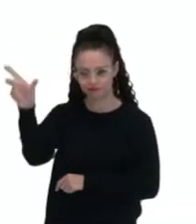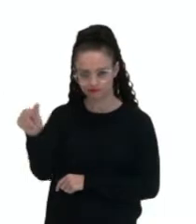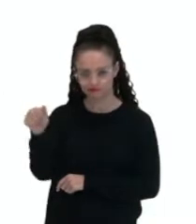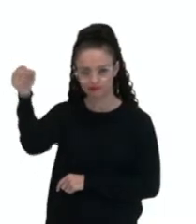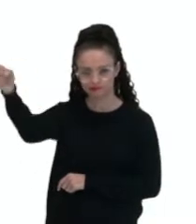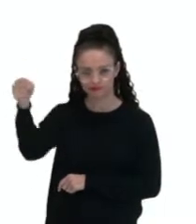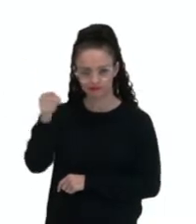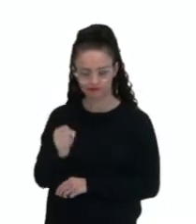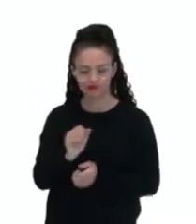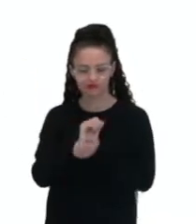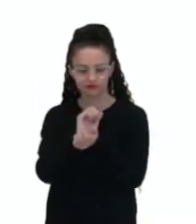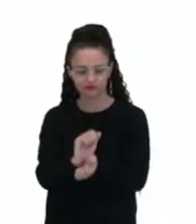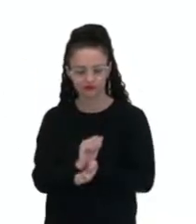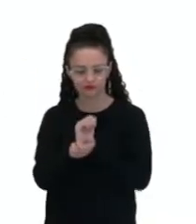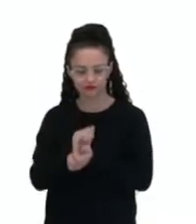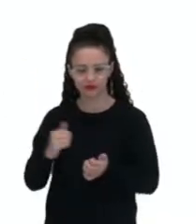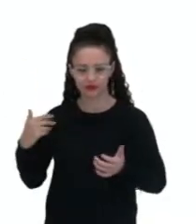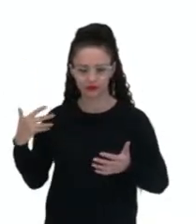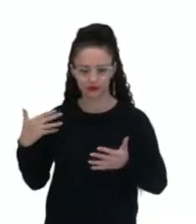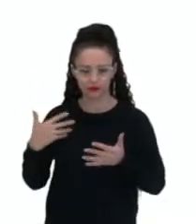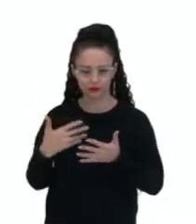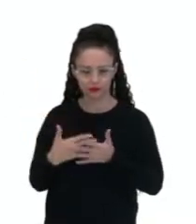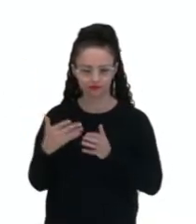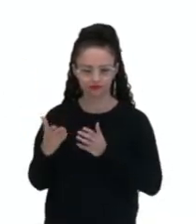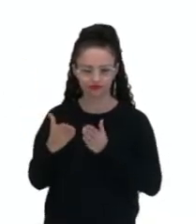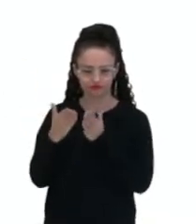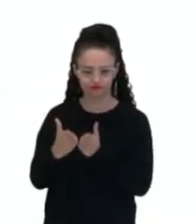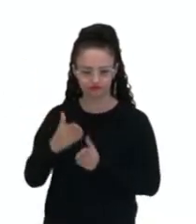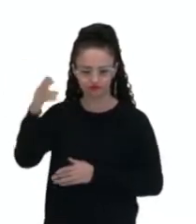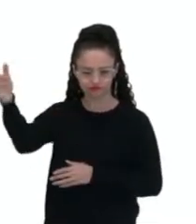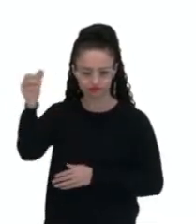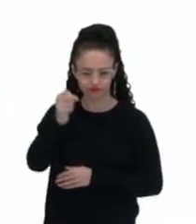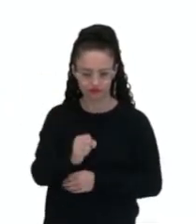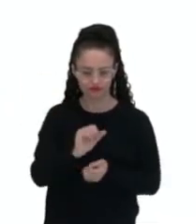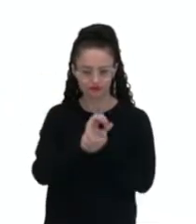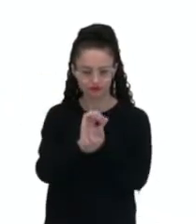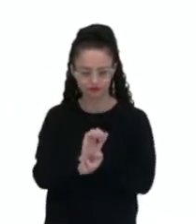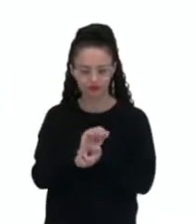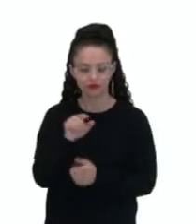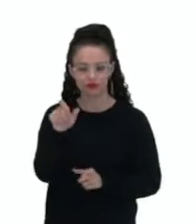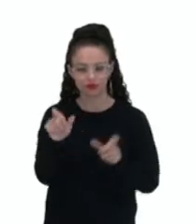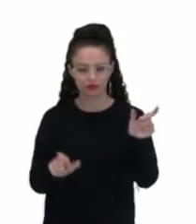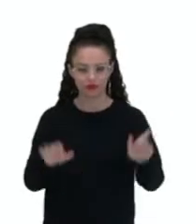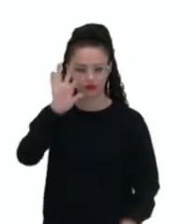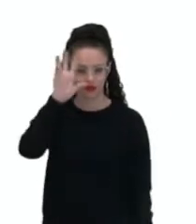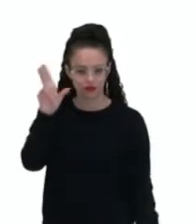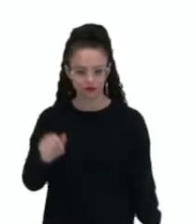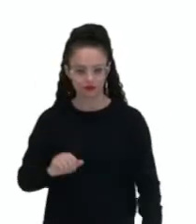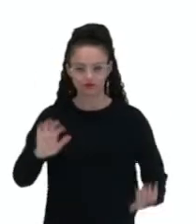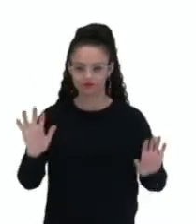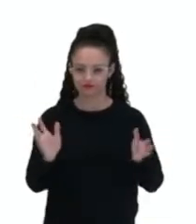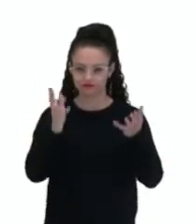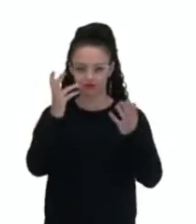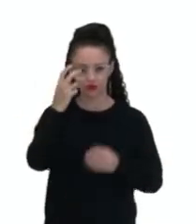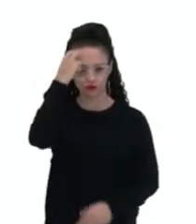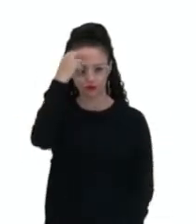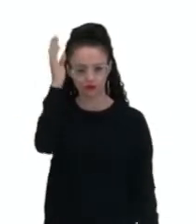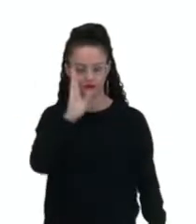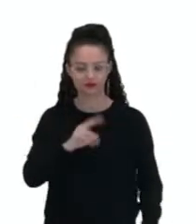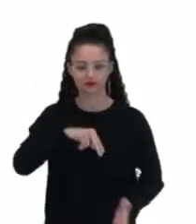durou o tráfico negreiro transatlântico. Os africanos contribuíram para a cultura brasileira em uma enorme de aspectos: